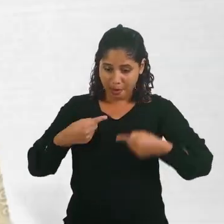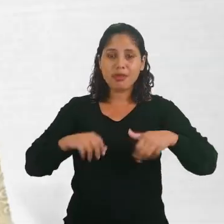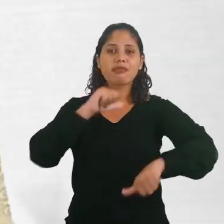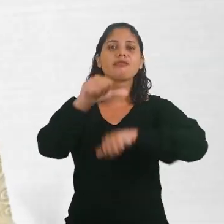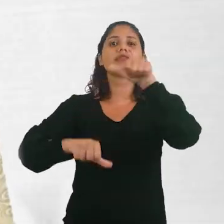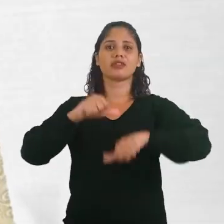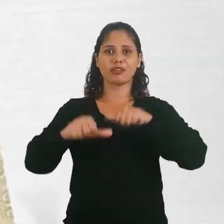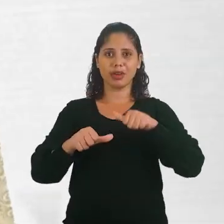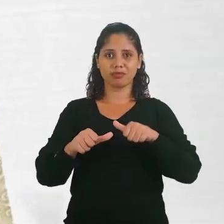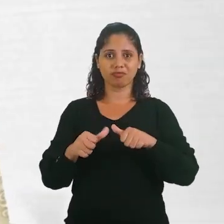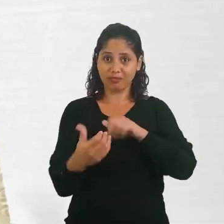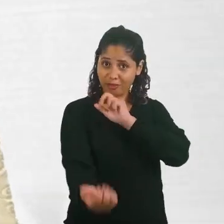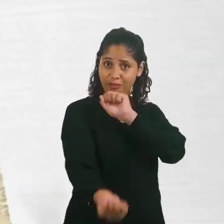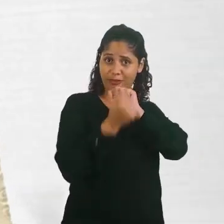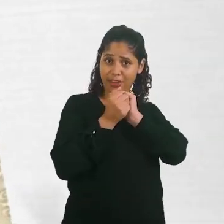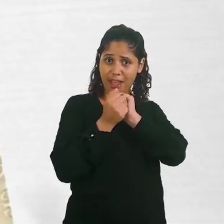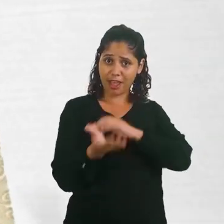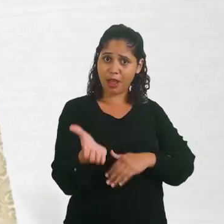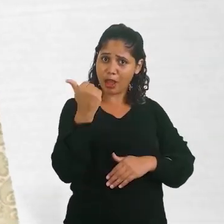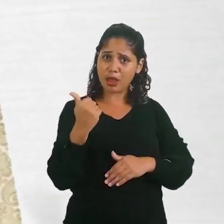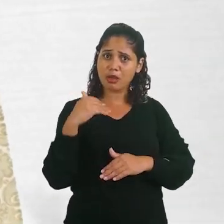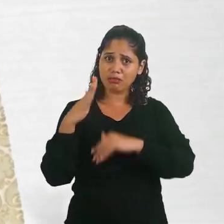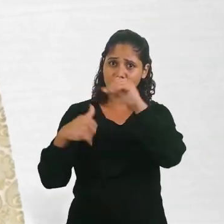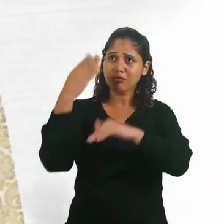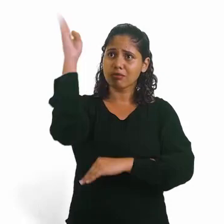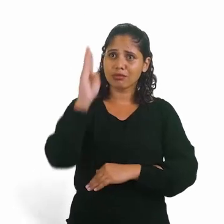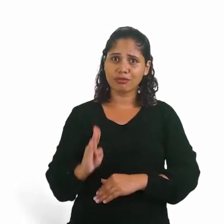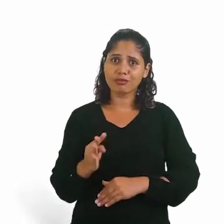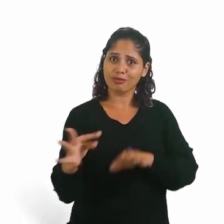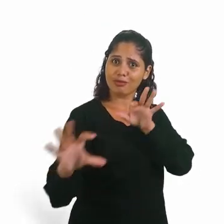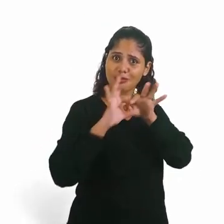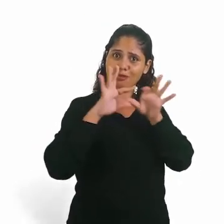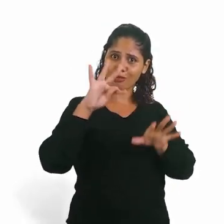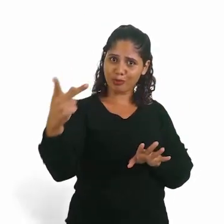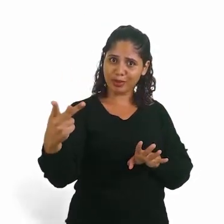a política. Vamos juntas, vem com a gente reconstruir o Brasil. Filie-se ao PT.